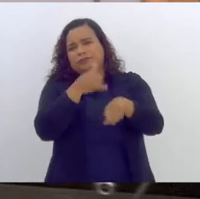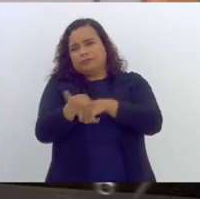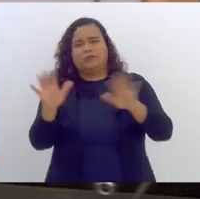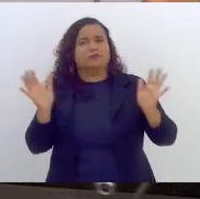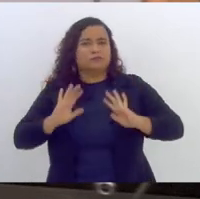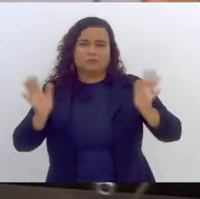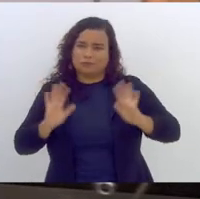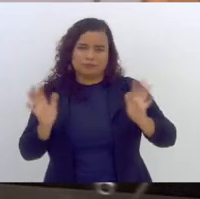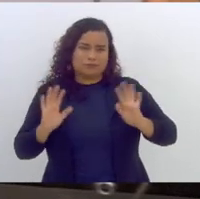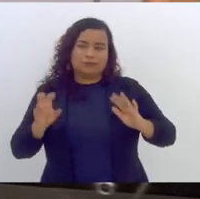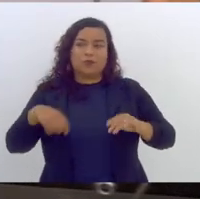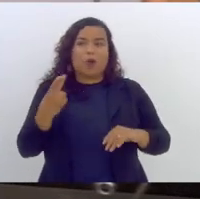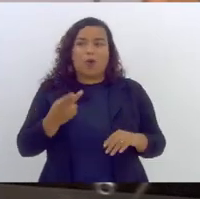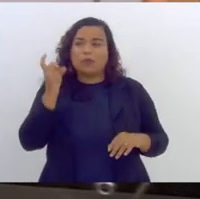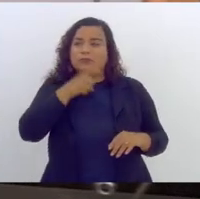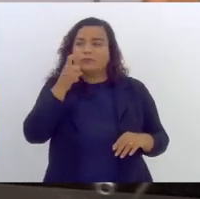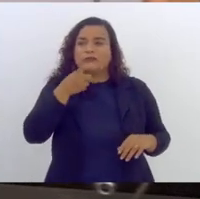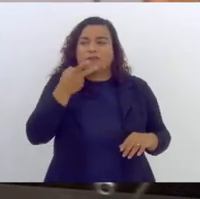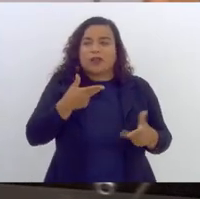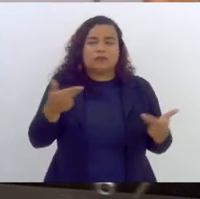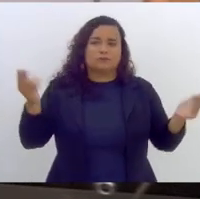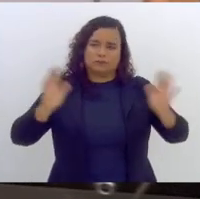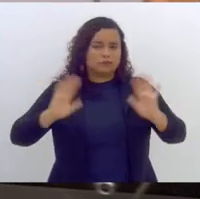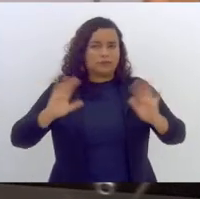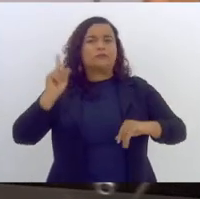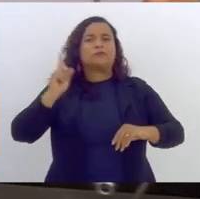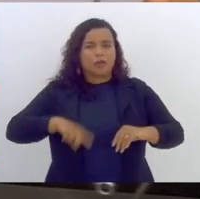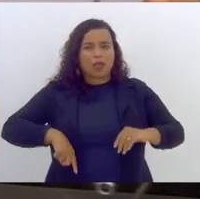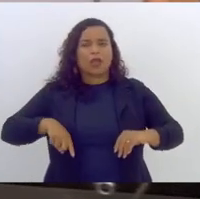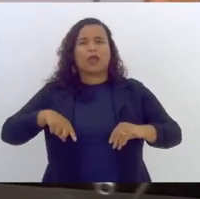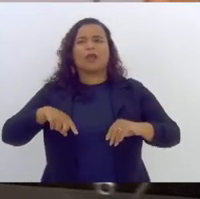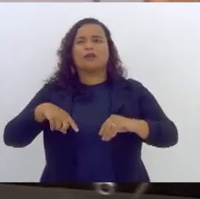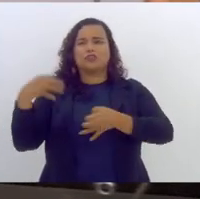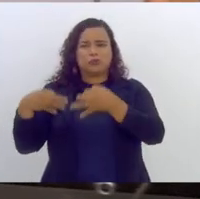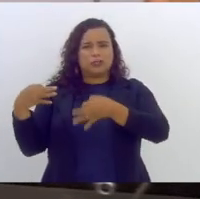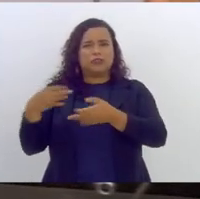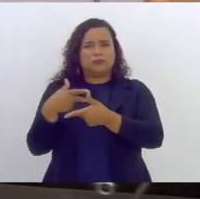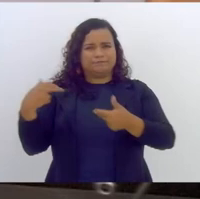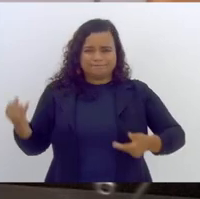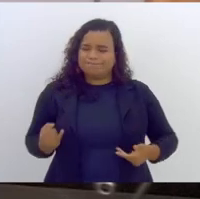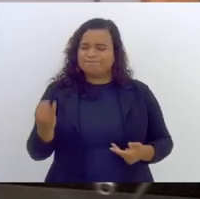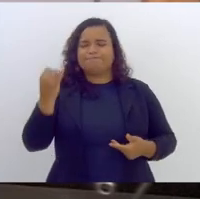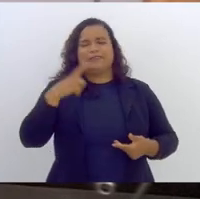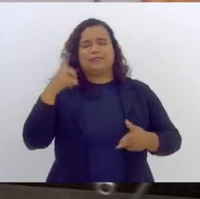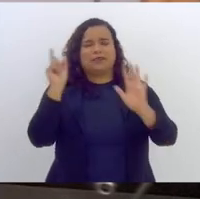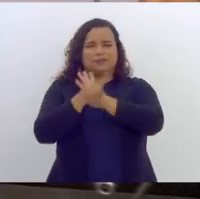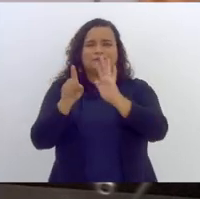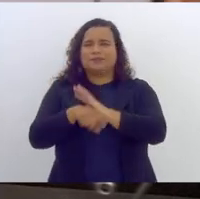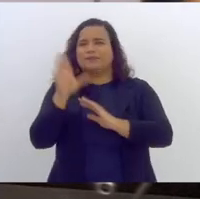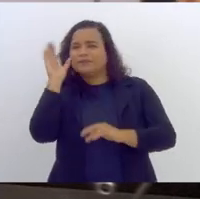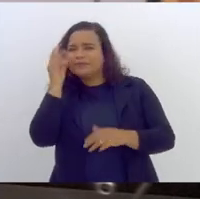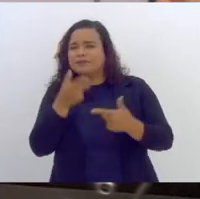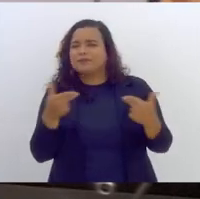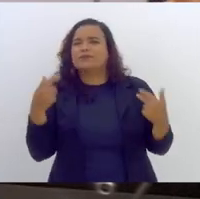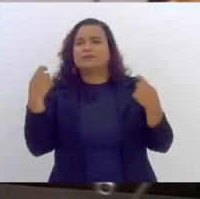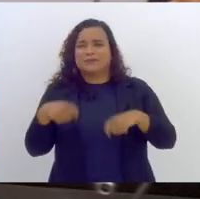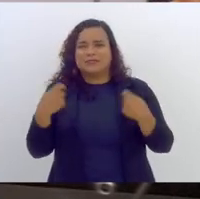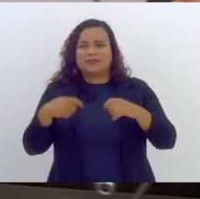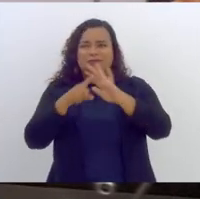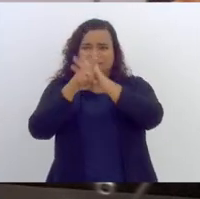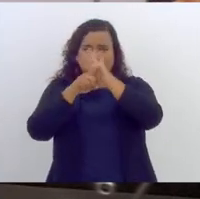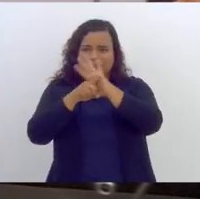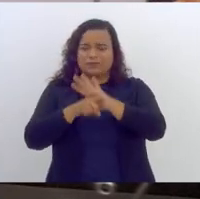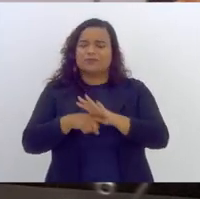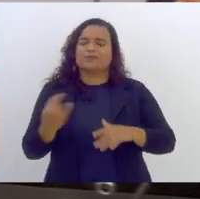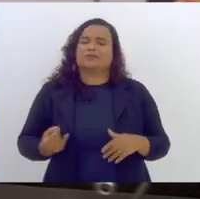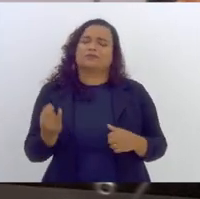não é falar mentiras são questionamento jurídicos de extrema relevância e isso precisa ser sou pesado